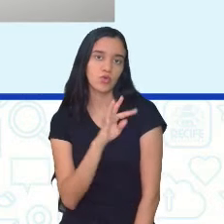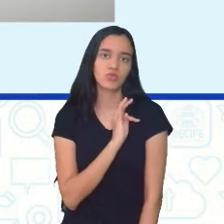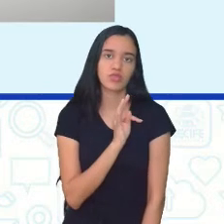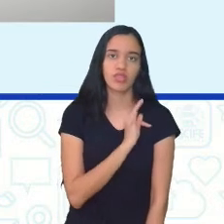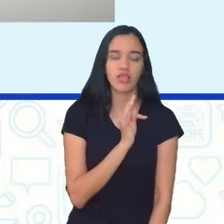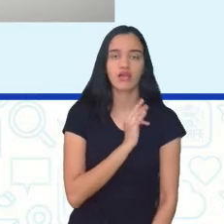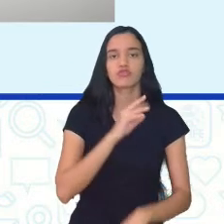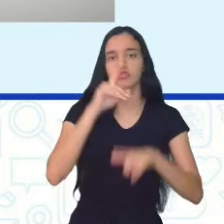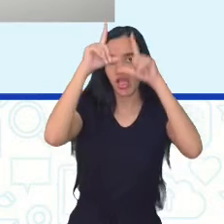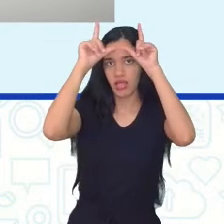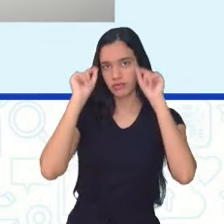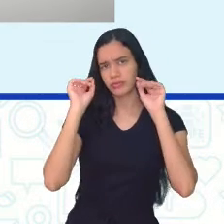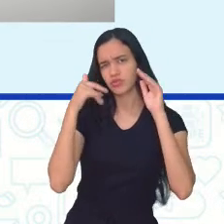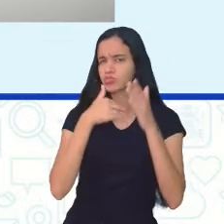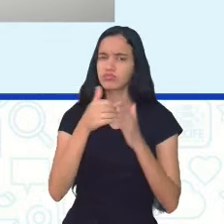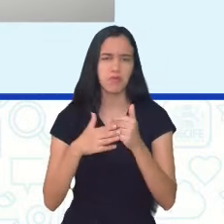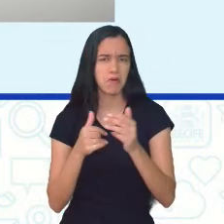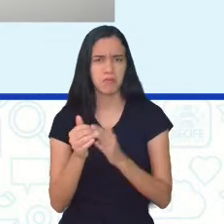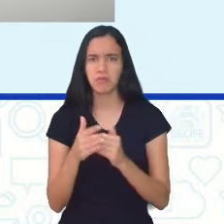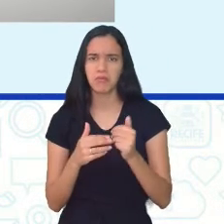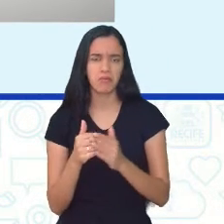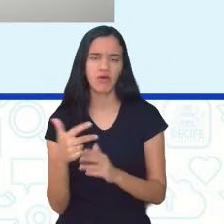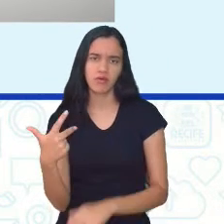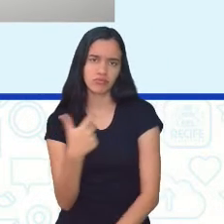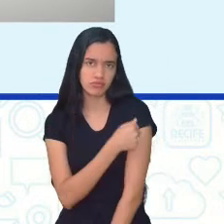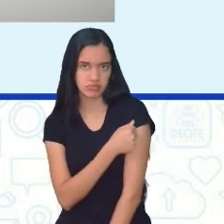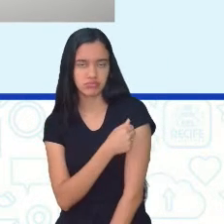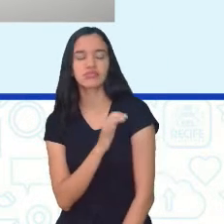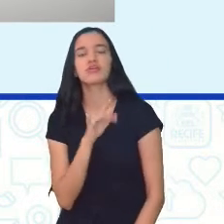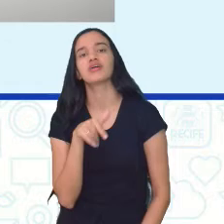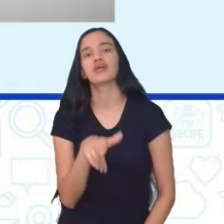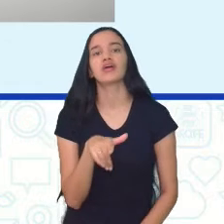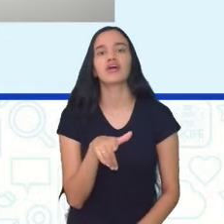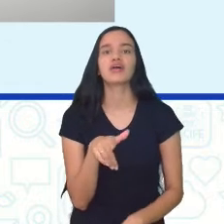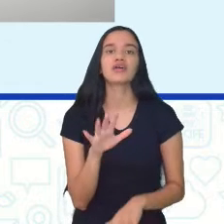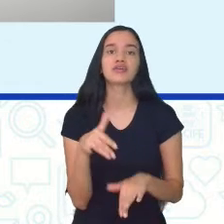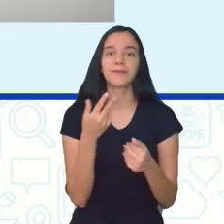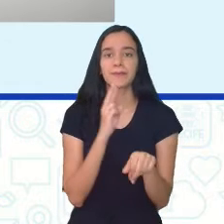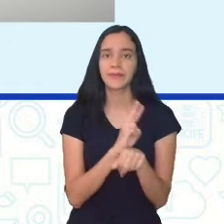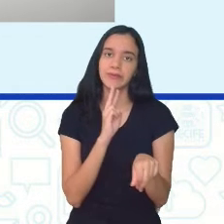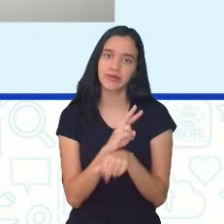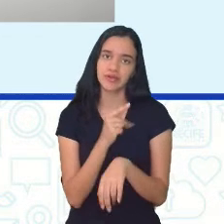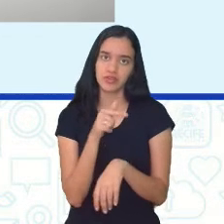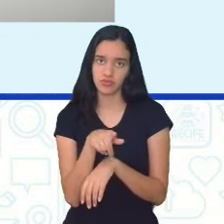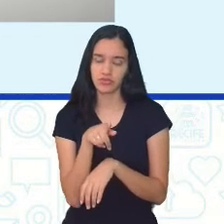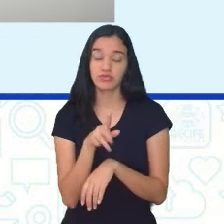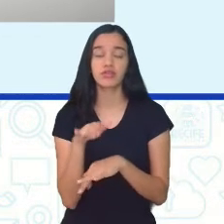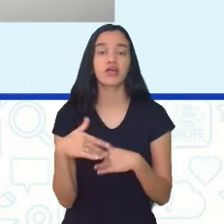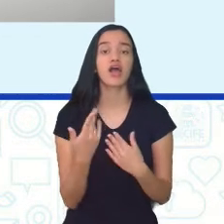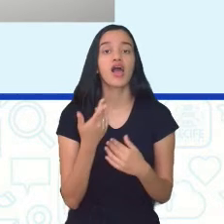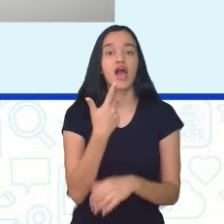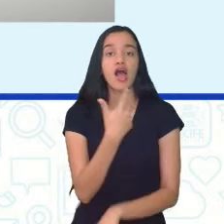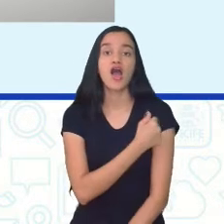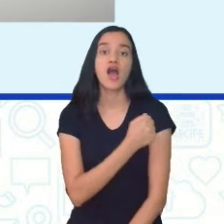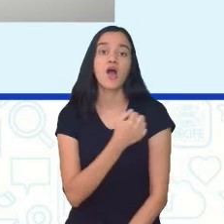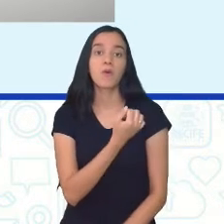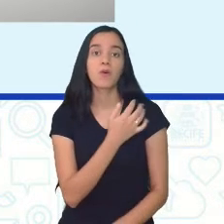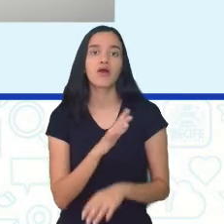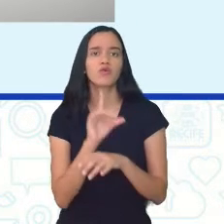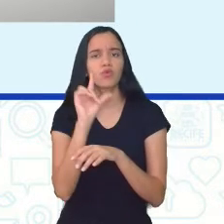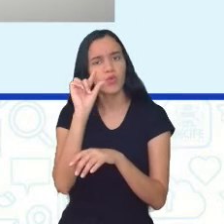ou enfermeiro, ou médico, não importa quem colocou no seu braço, quem lhe protegeu, vai colocar só a